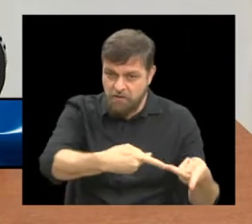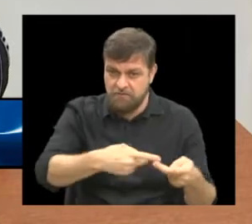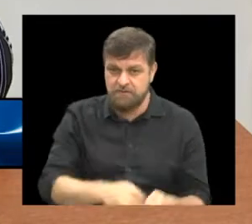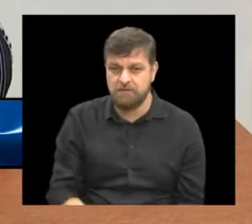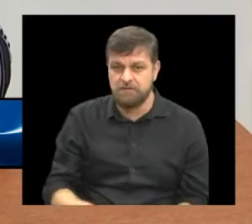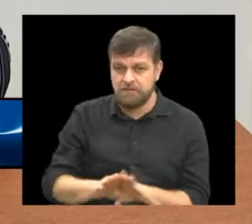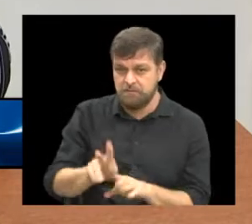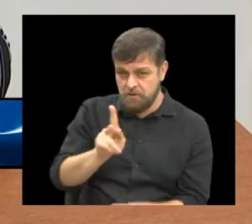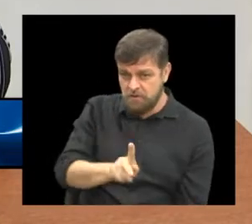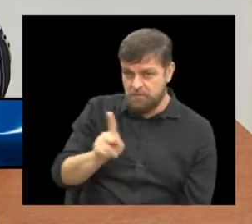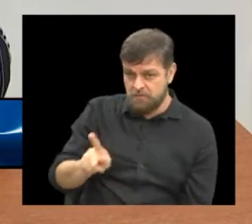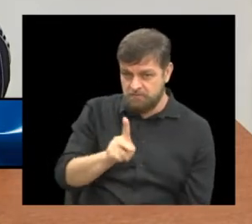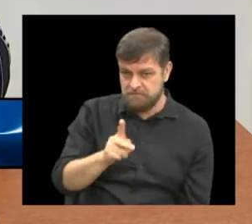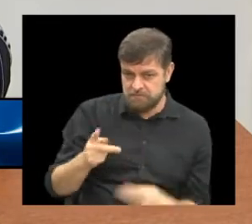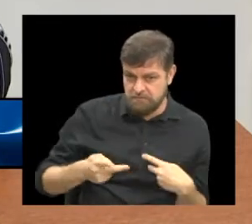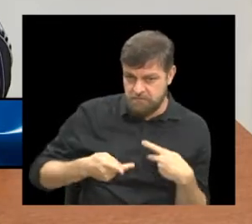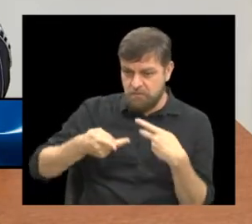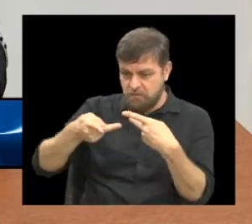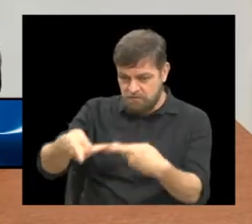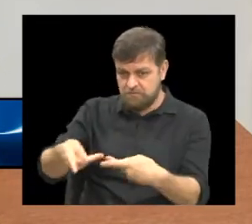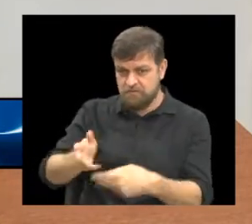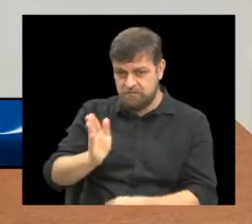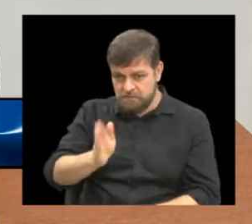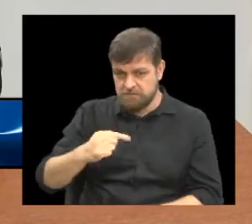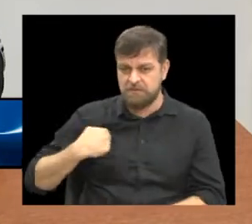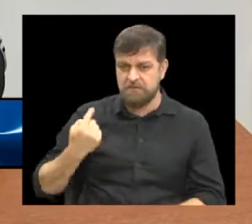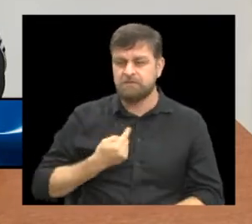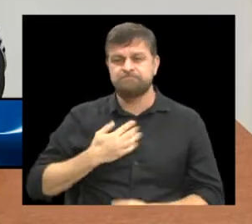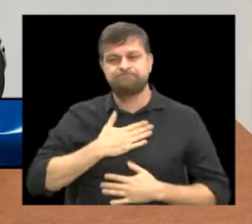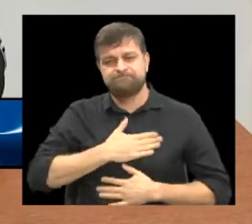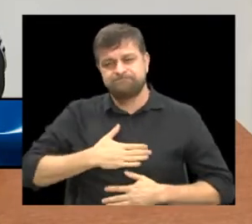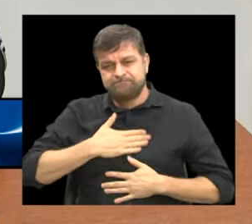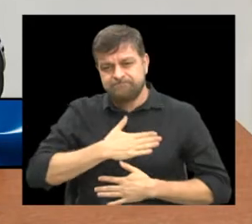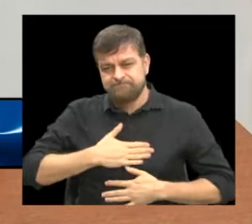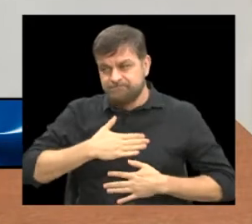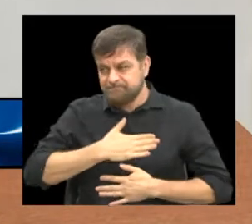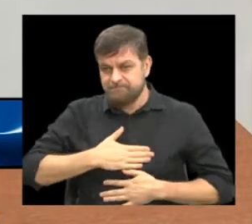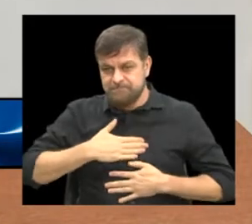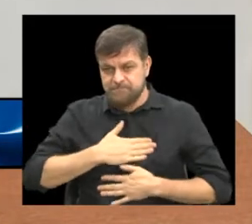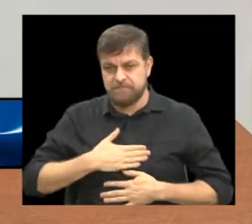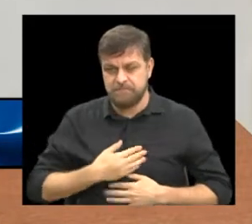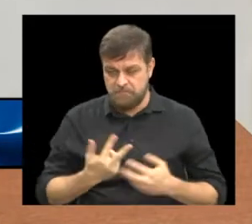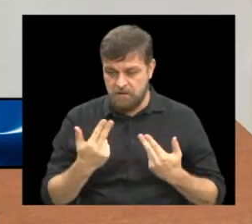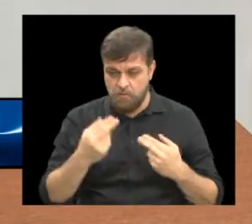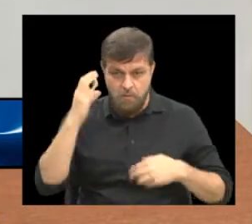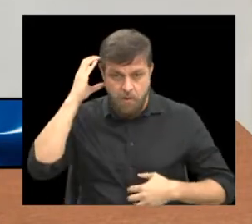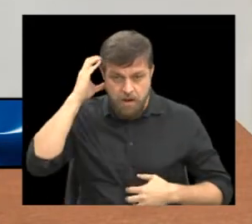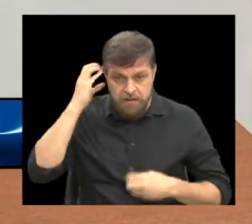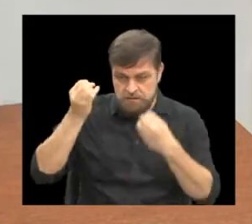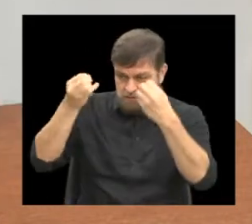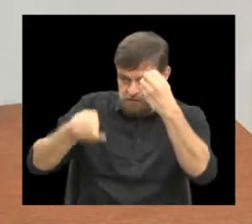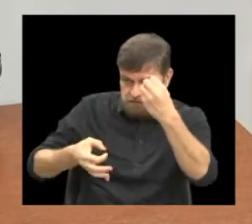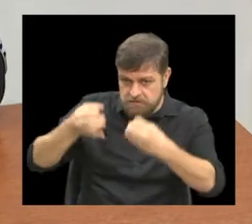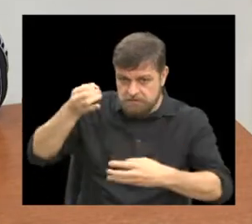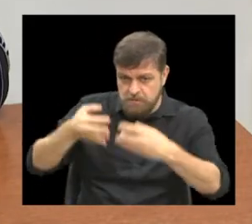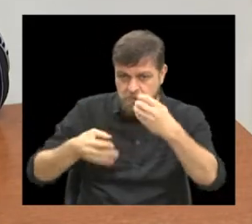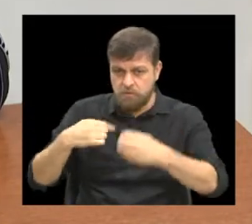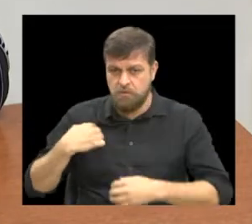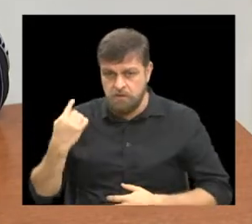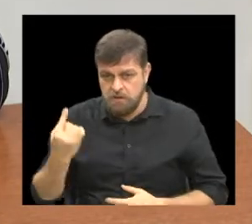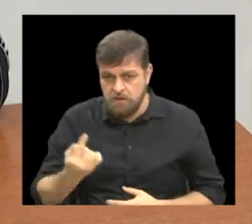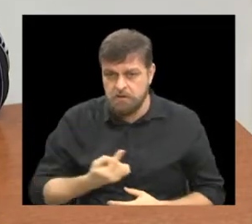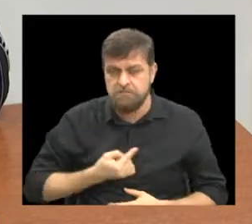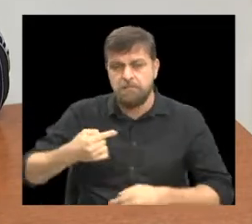o professor Alberto também, né? É um prazer muito grande mesmo. E é o que a Cris falou, a gente vai falando e a gente